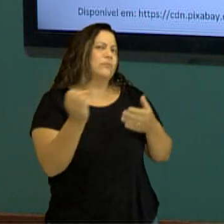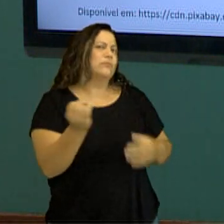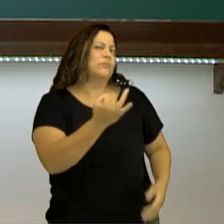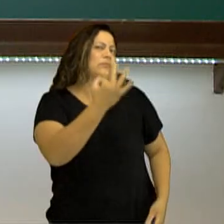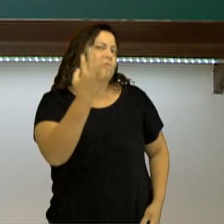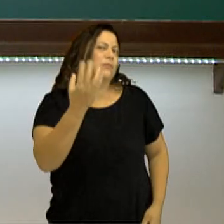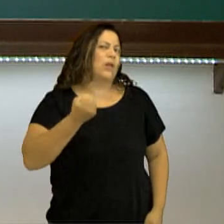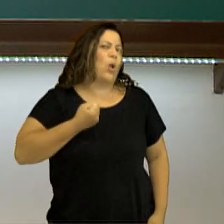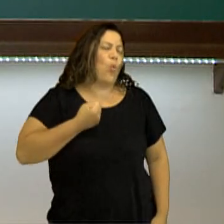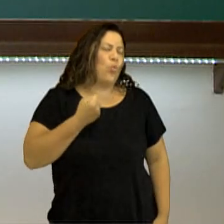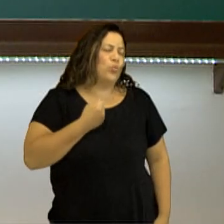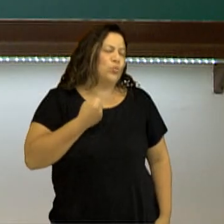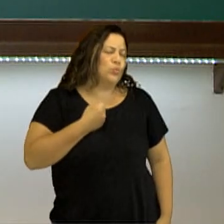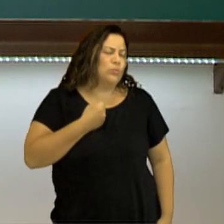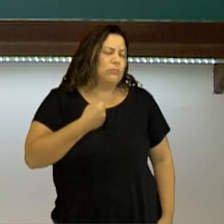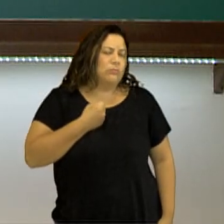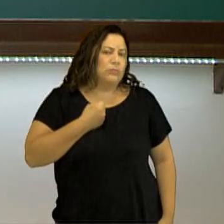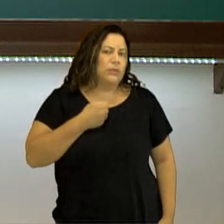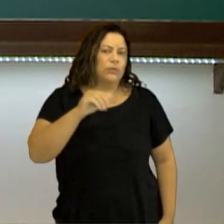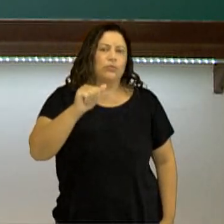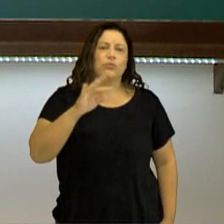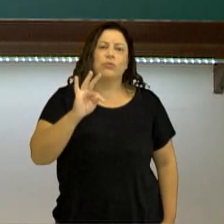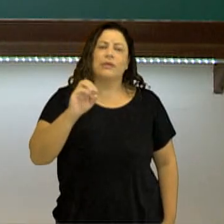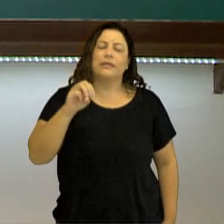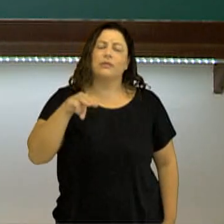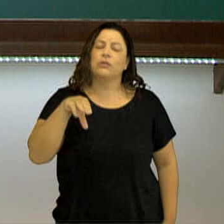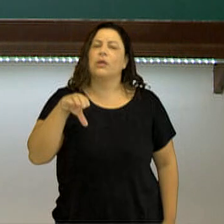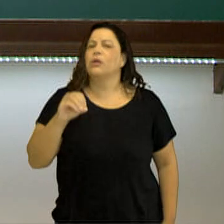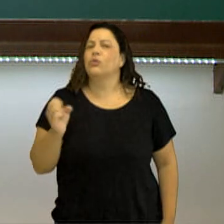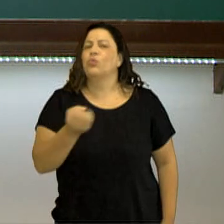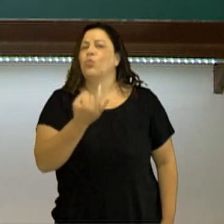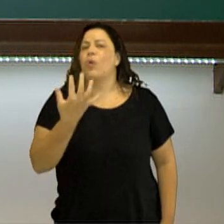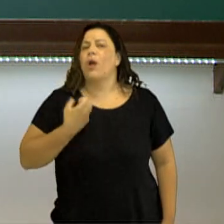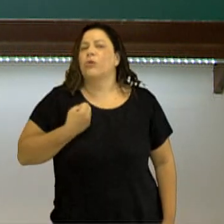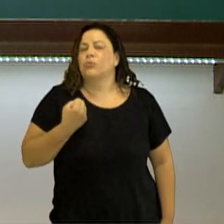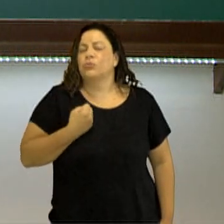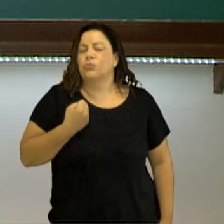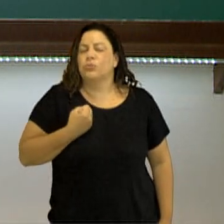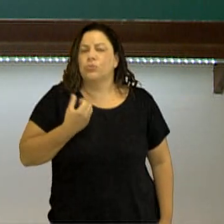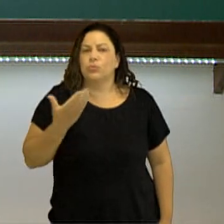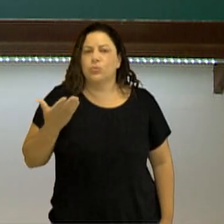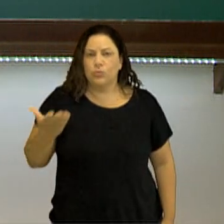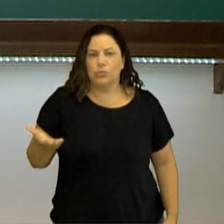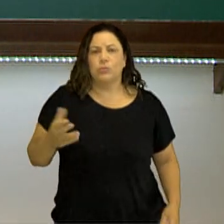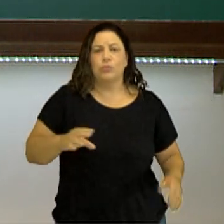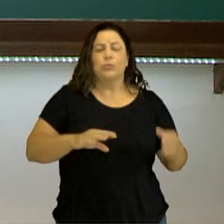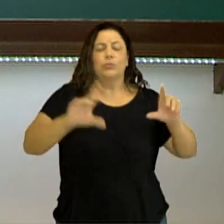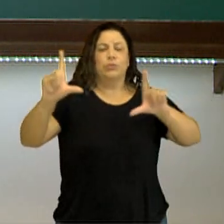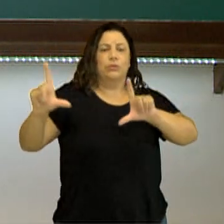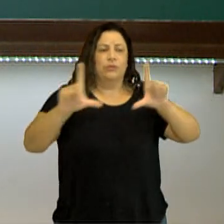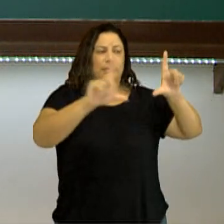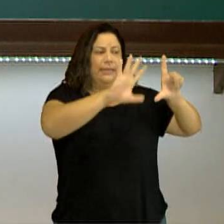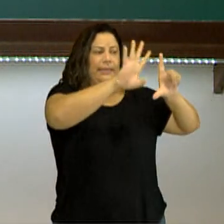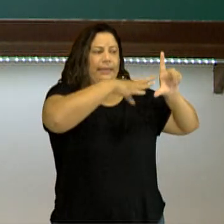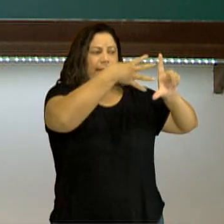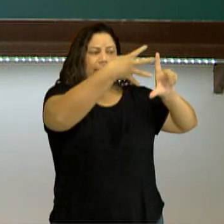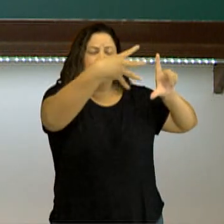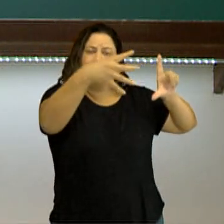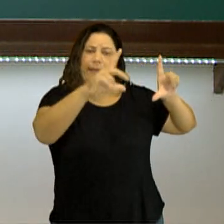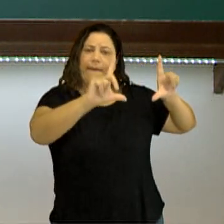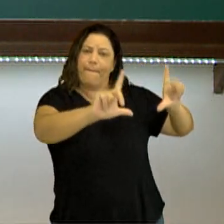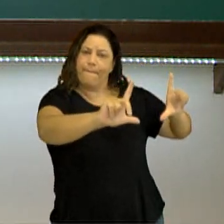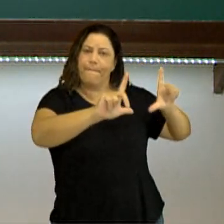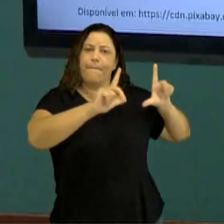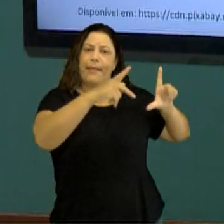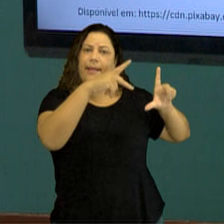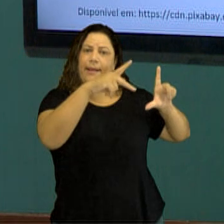atômico do átomo de carbono? Qual é o número atômico do átomo representado na tabela periódica do elemento hidrogênio,